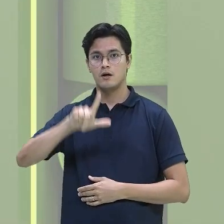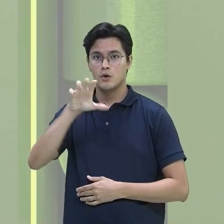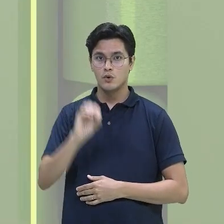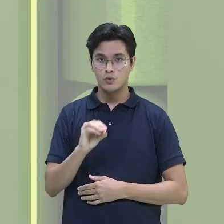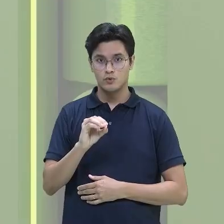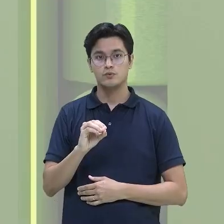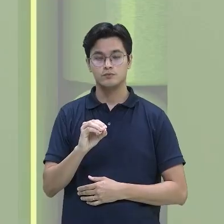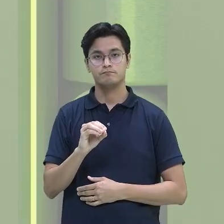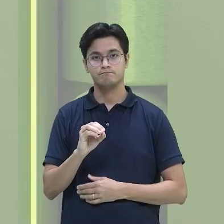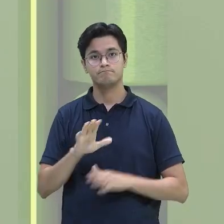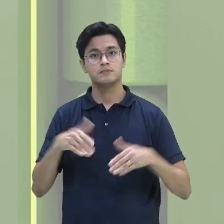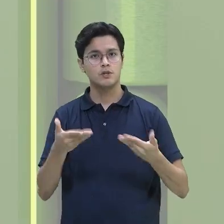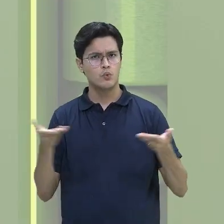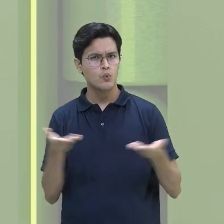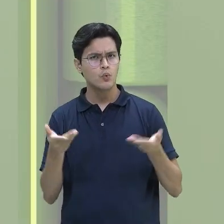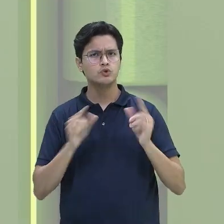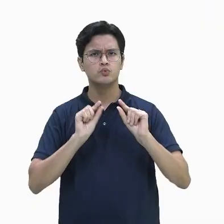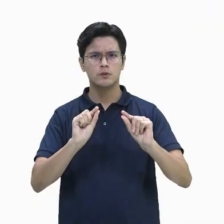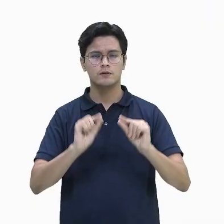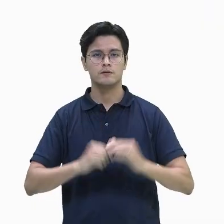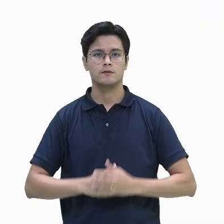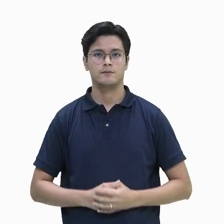vamos ver o que nós teremos hoje.